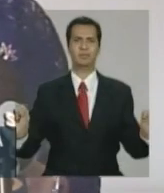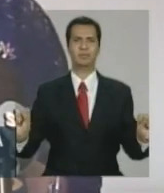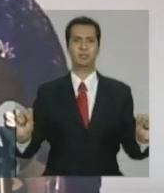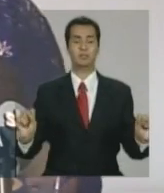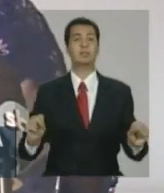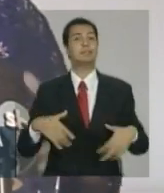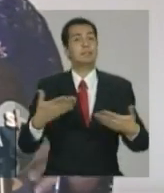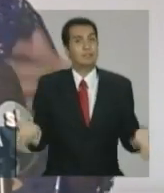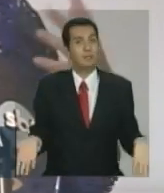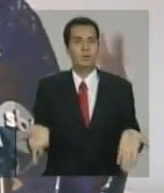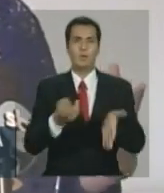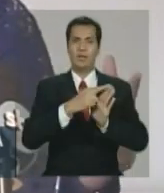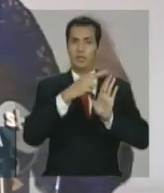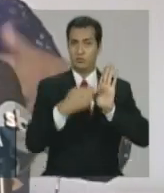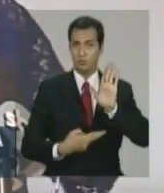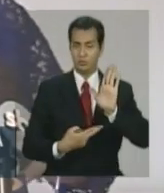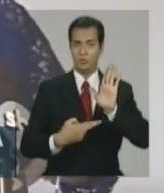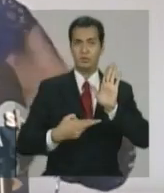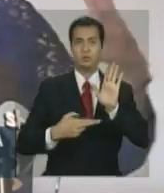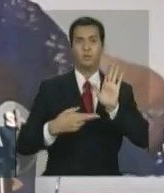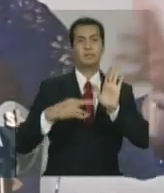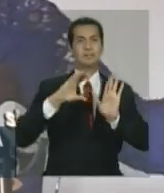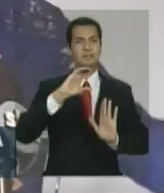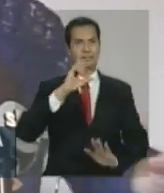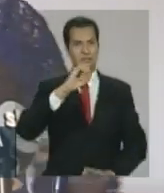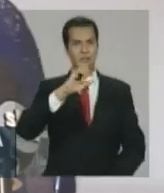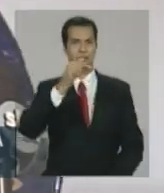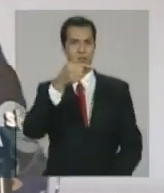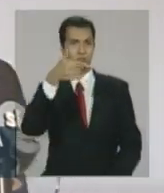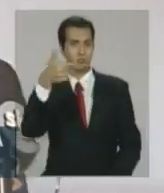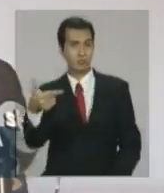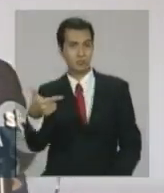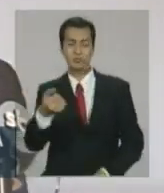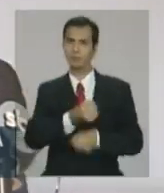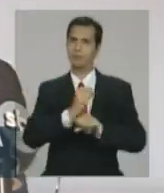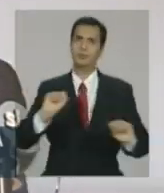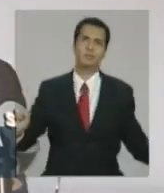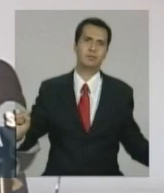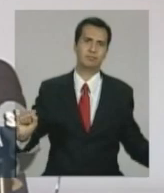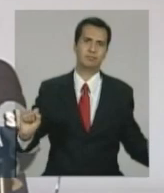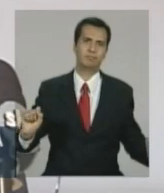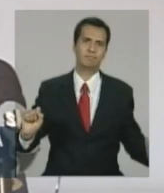resolução. Aliás, acabar com essa questão através da resolução